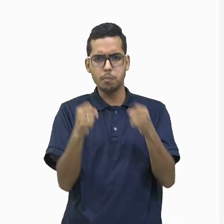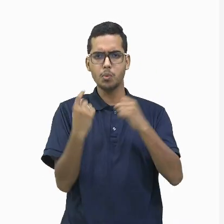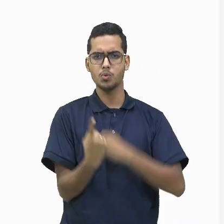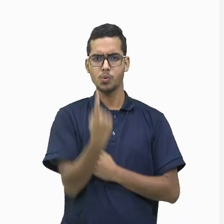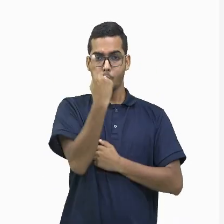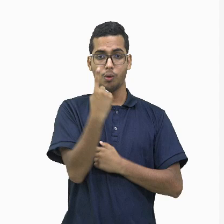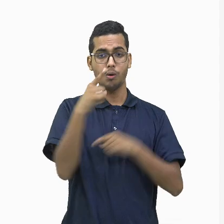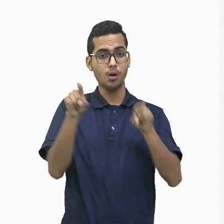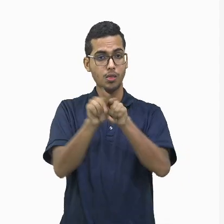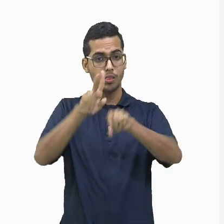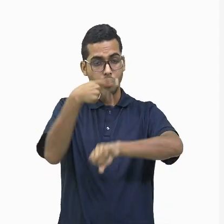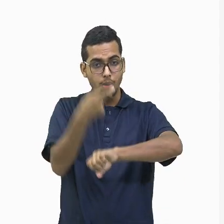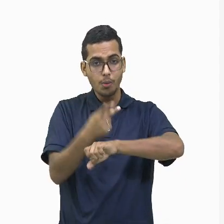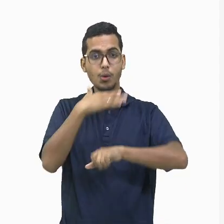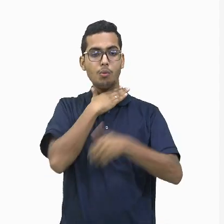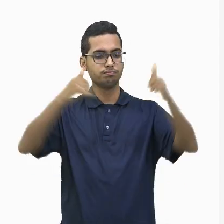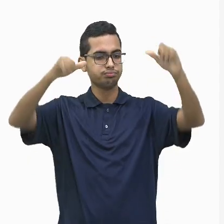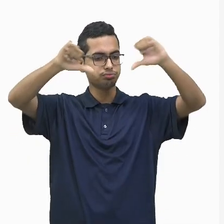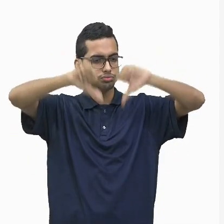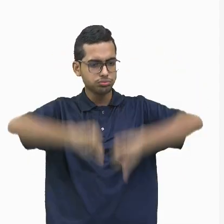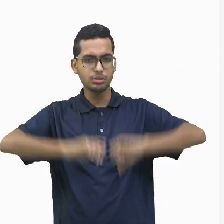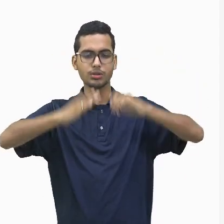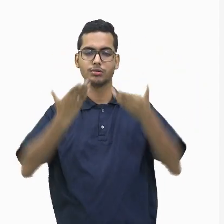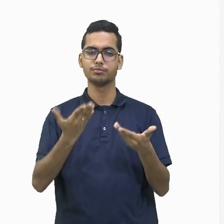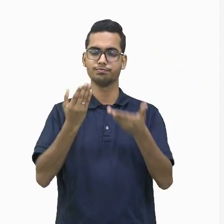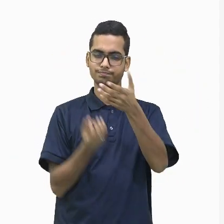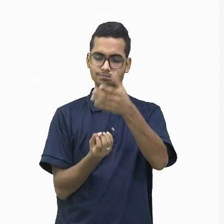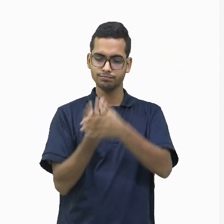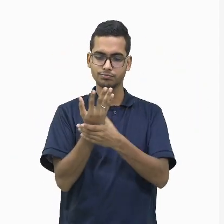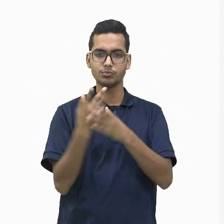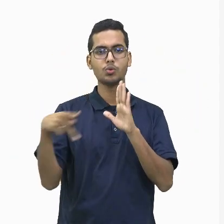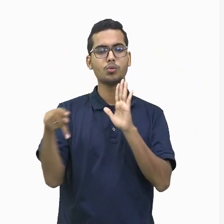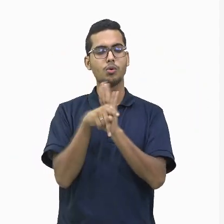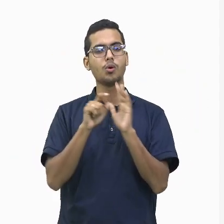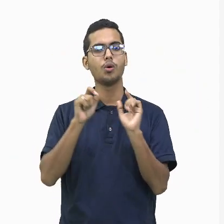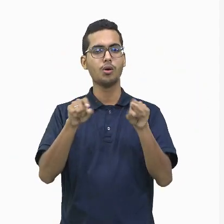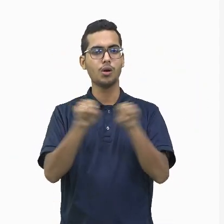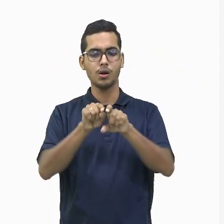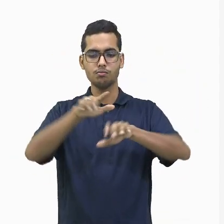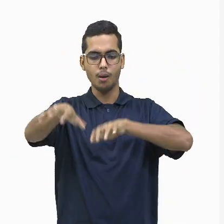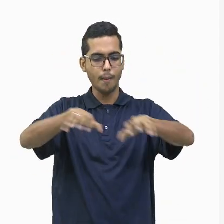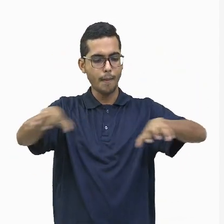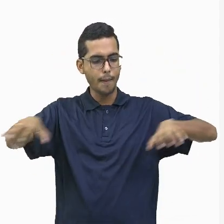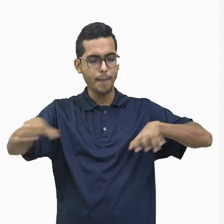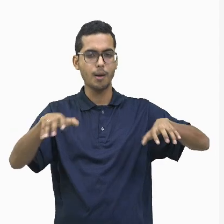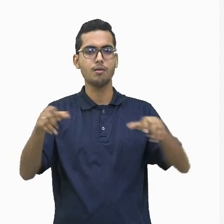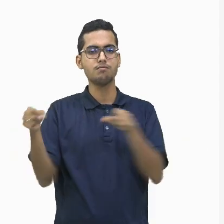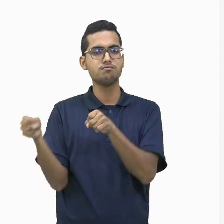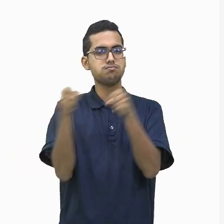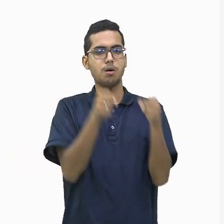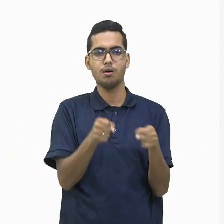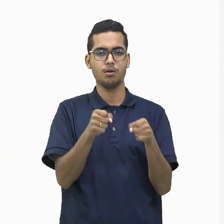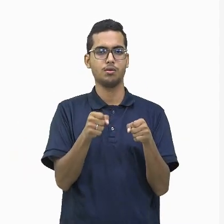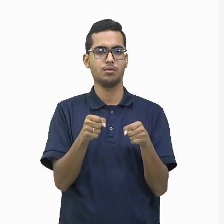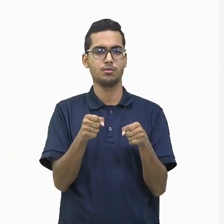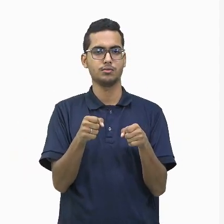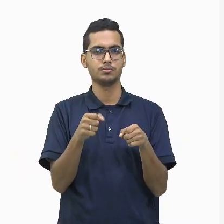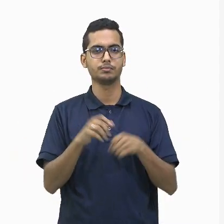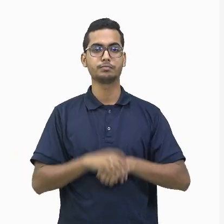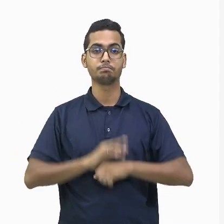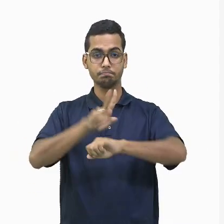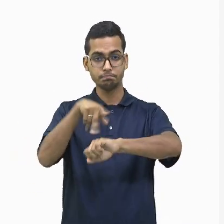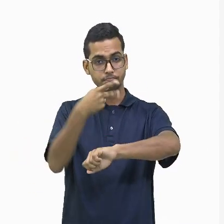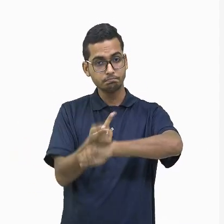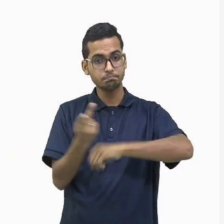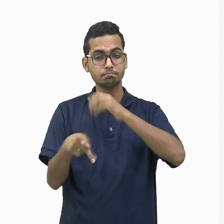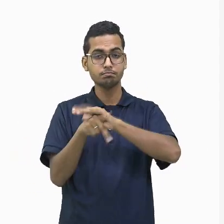ainda mais acentuada, né, pelo sistema feudal, que justamente surgiu como uma